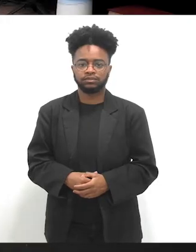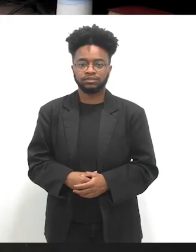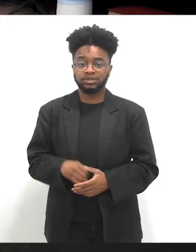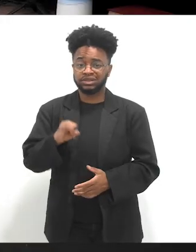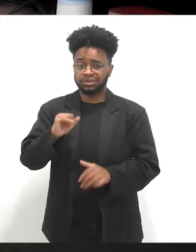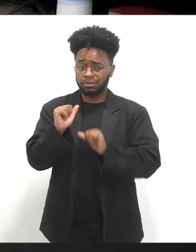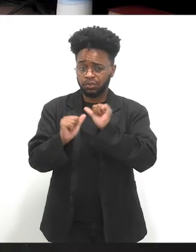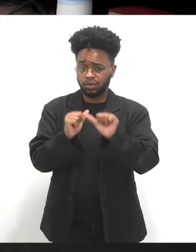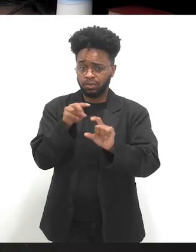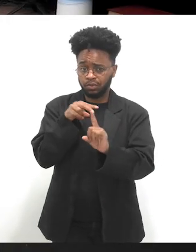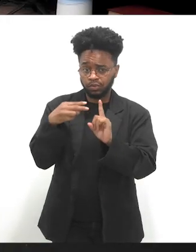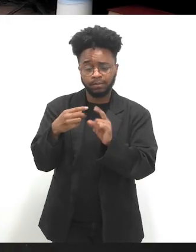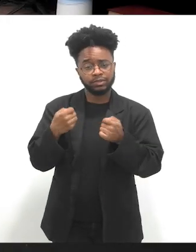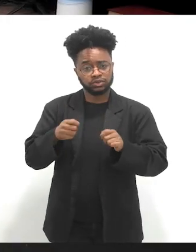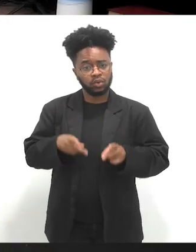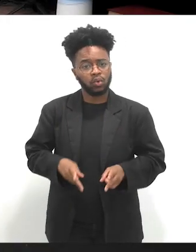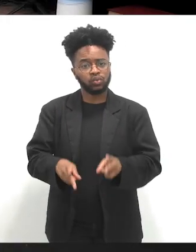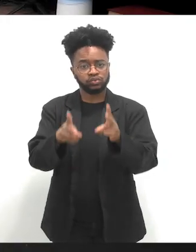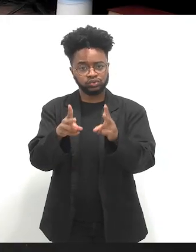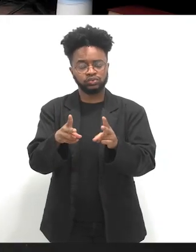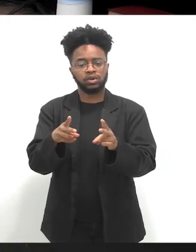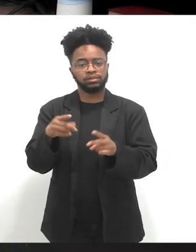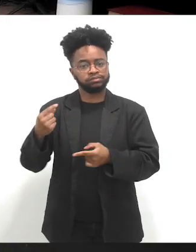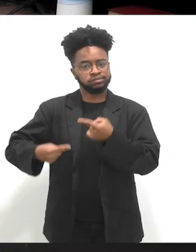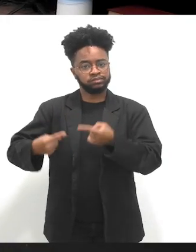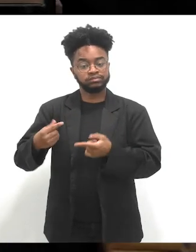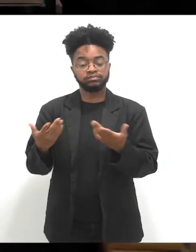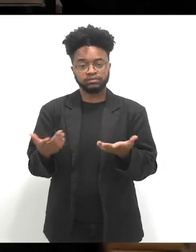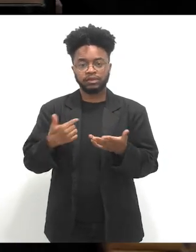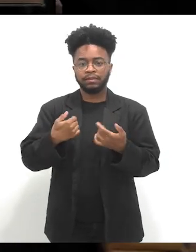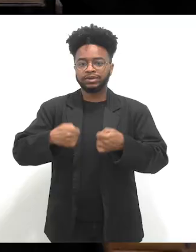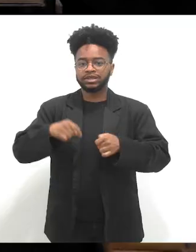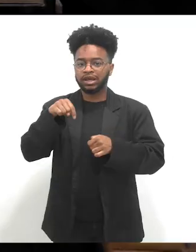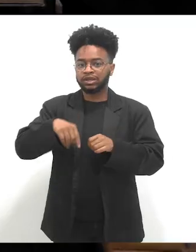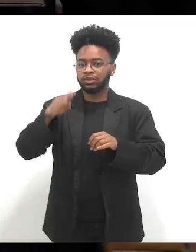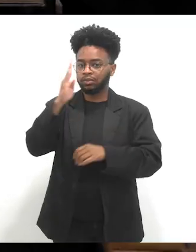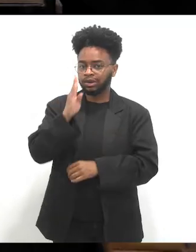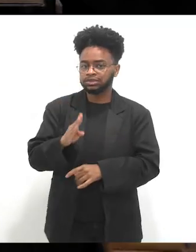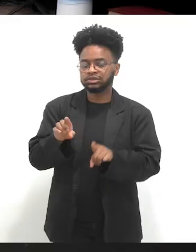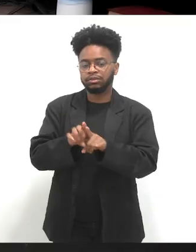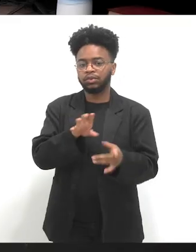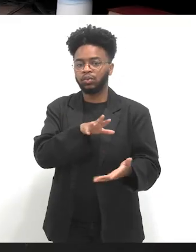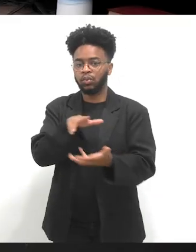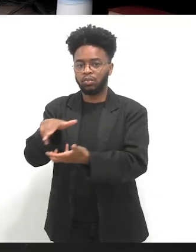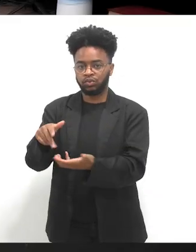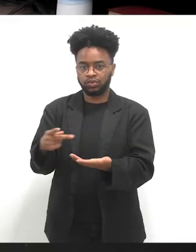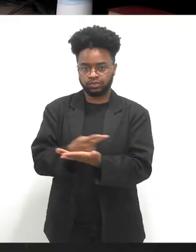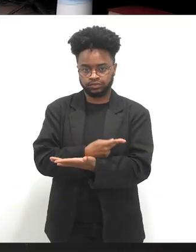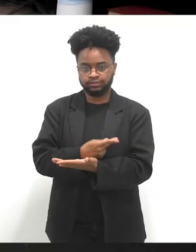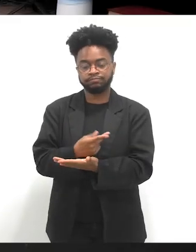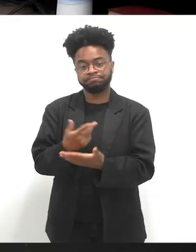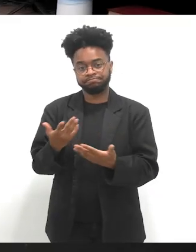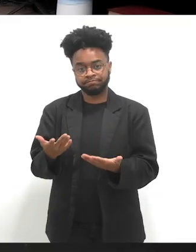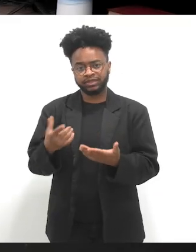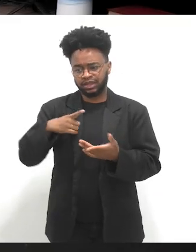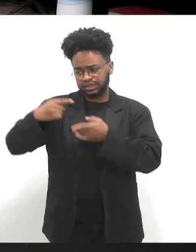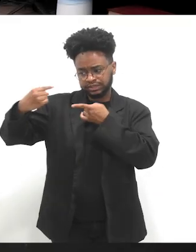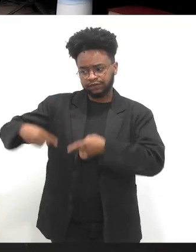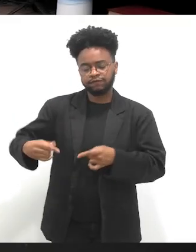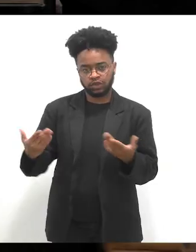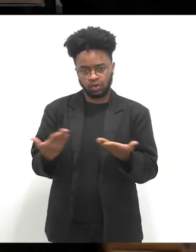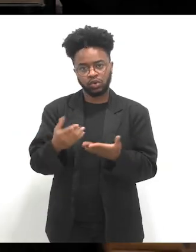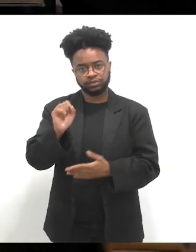mudanças de visões. Então, eu acho que isso tem sido uma questão para o Brasil também, né? Para o mundo todo. Exatamente. Eu acho assim,